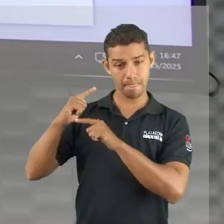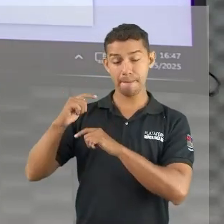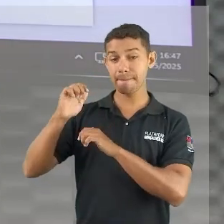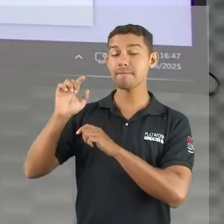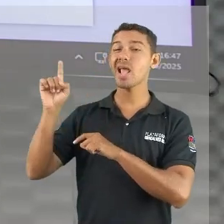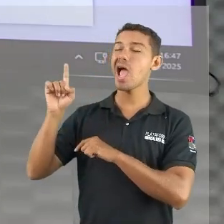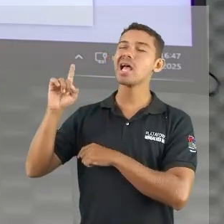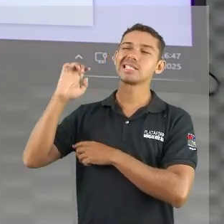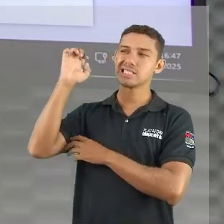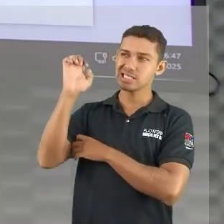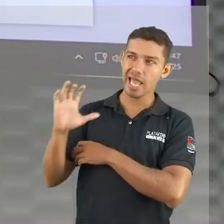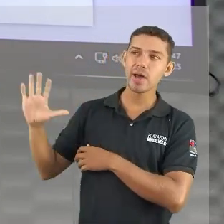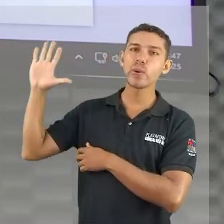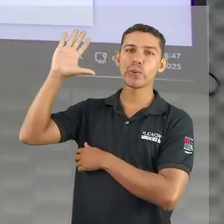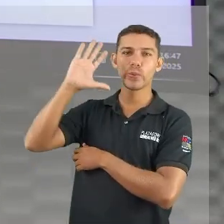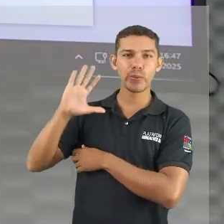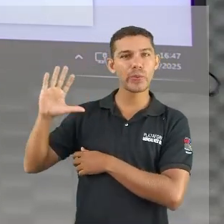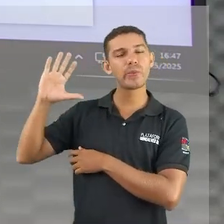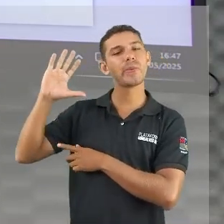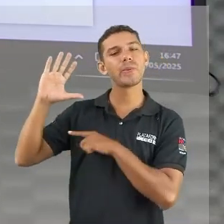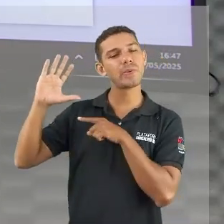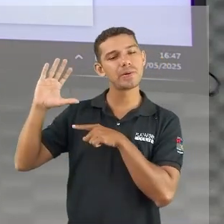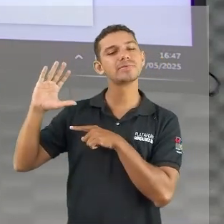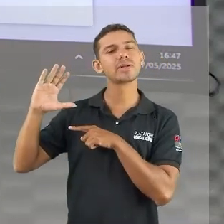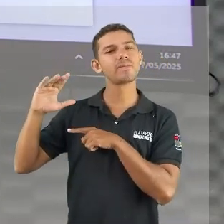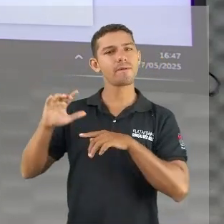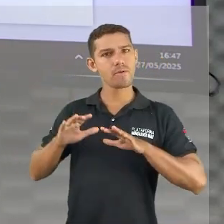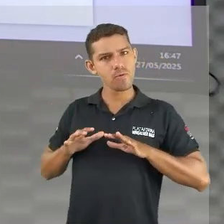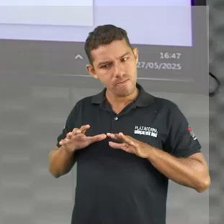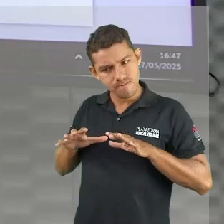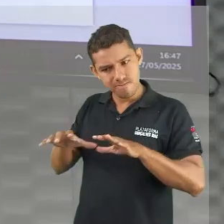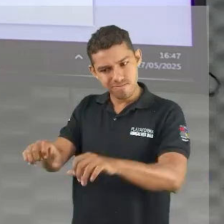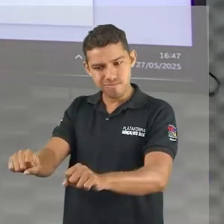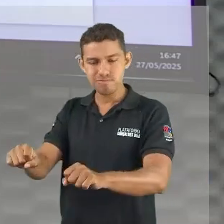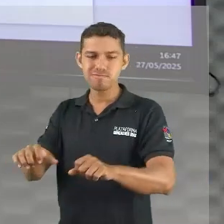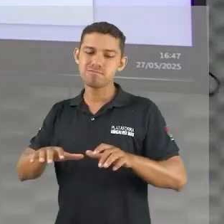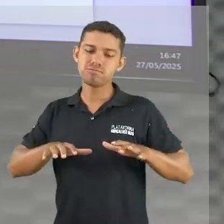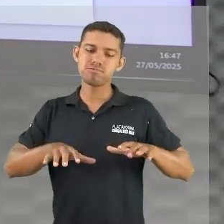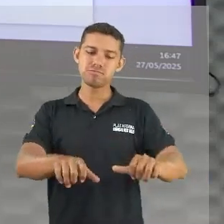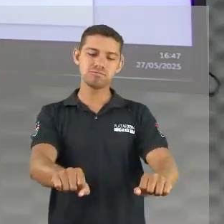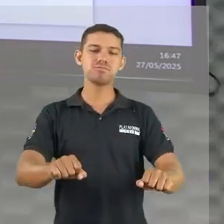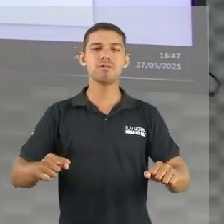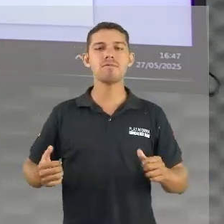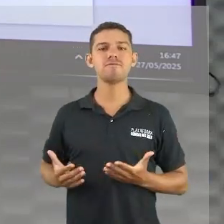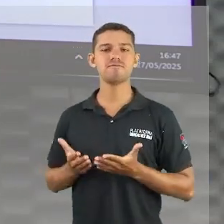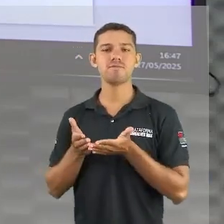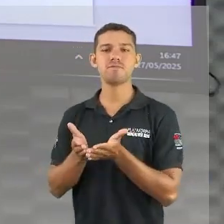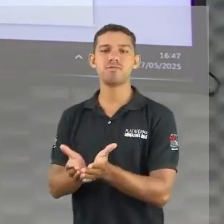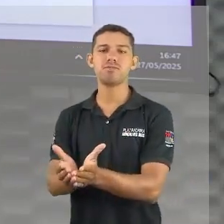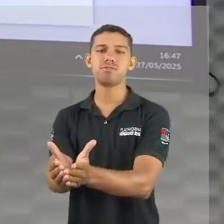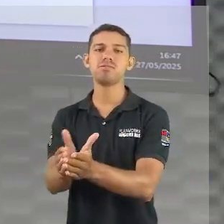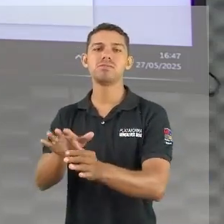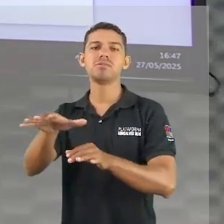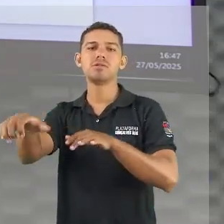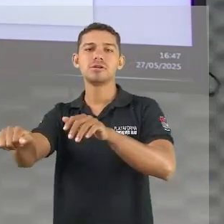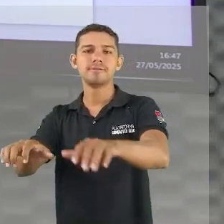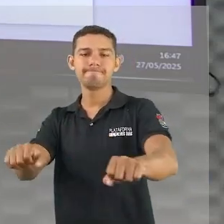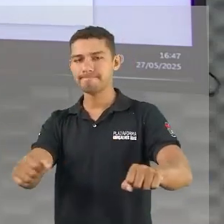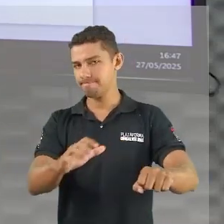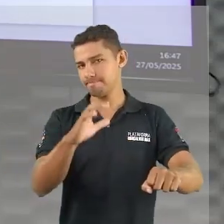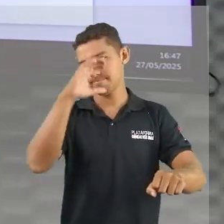Europa, né? Que a gente já falou também desse processo de colonização dos saberes. Então, olha só,